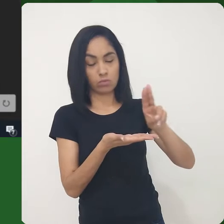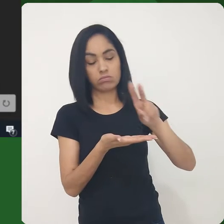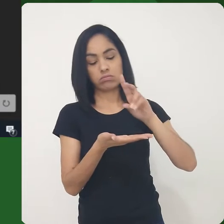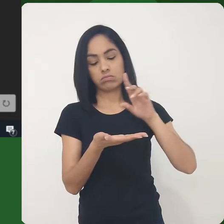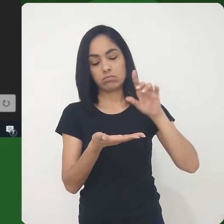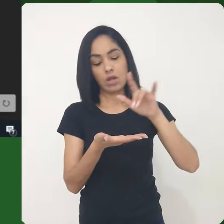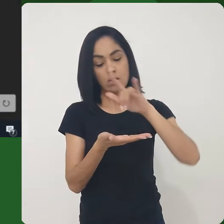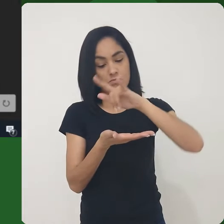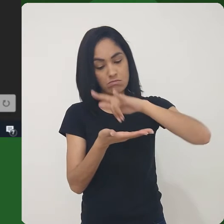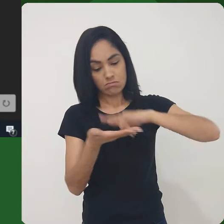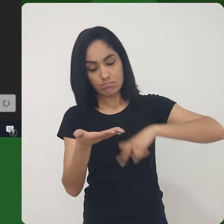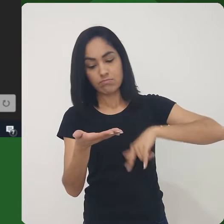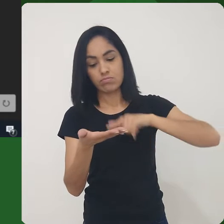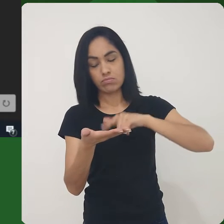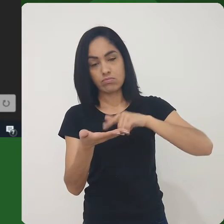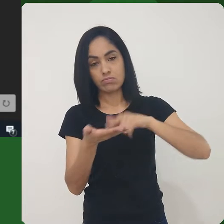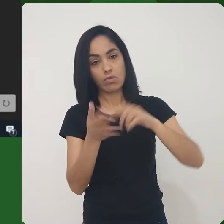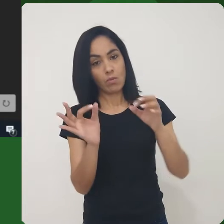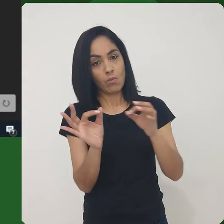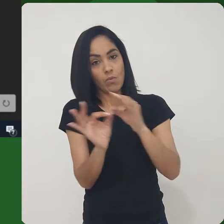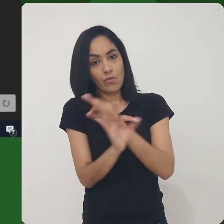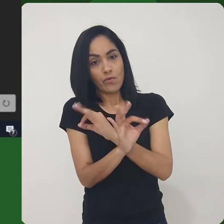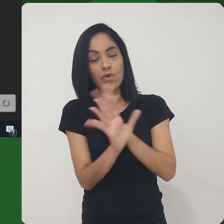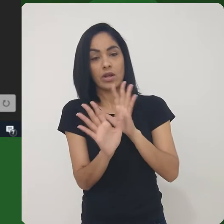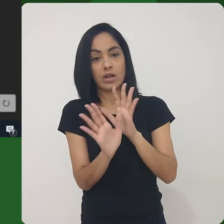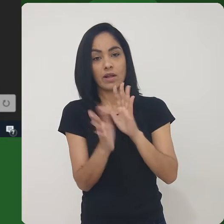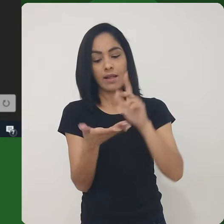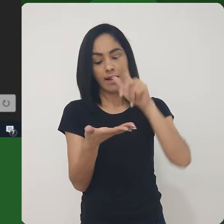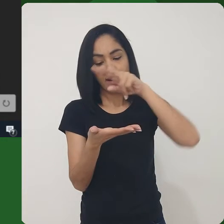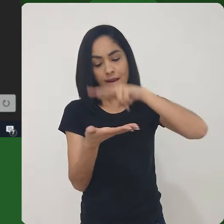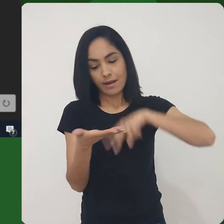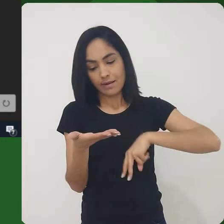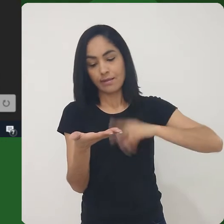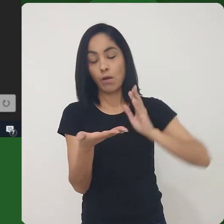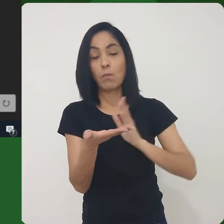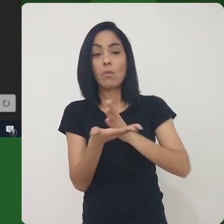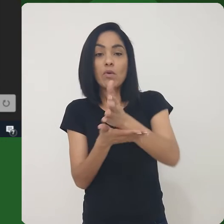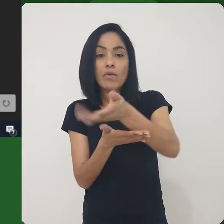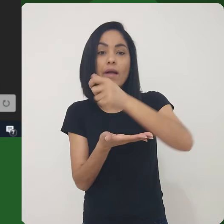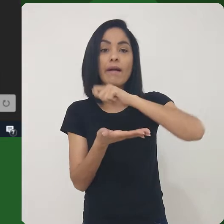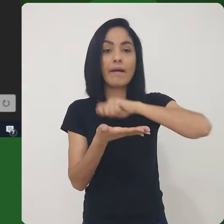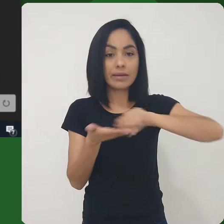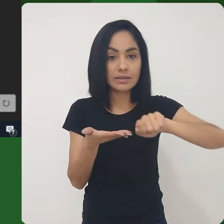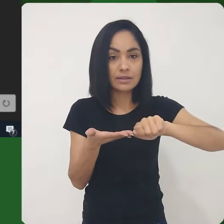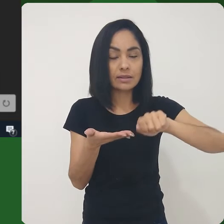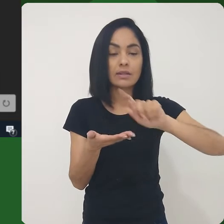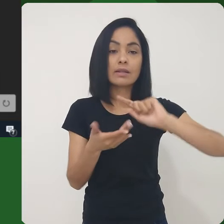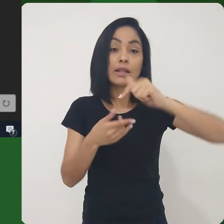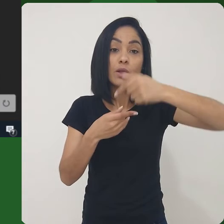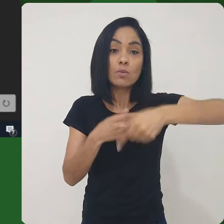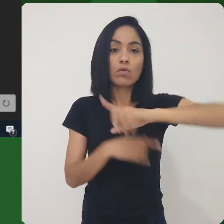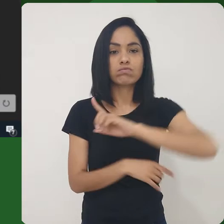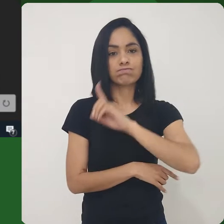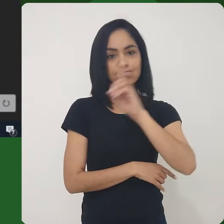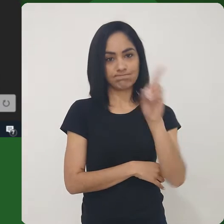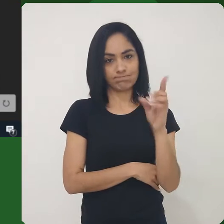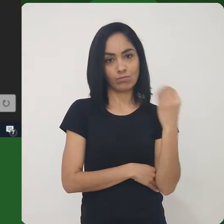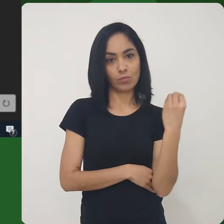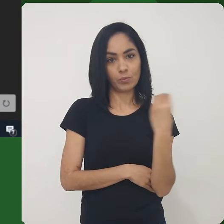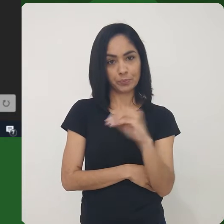secretária, lavro a presente ata, que após lida e aprovada será assinada. Aí vem a data,